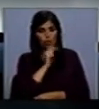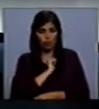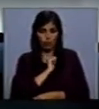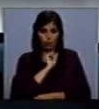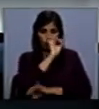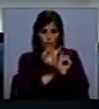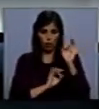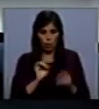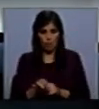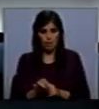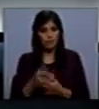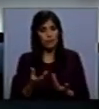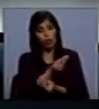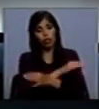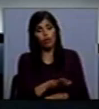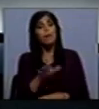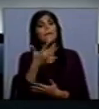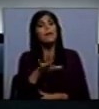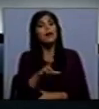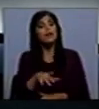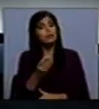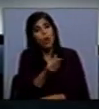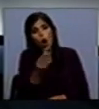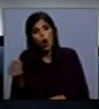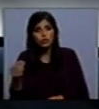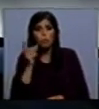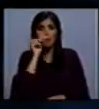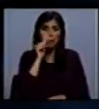precisa para os mais pequenos mas também por muitos dos pais é poder ler